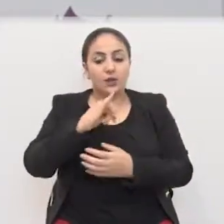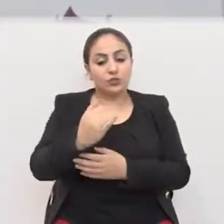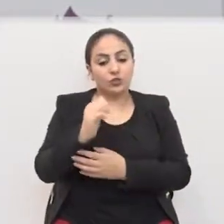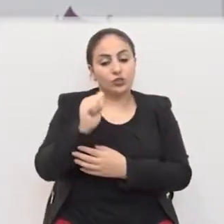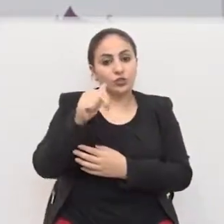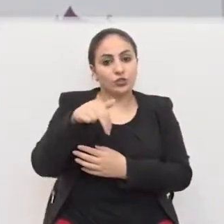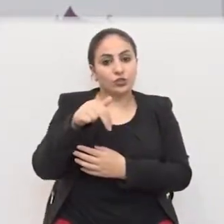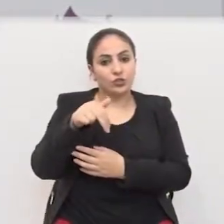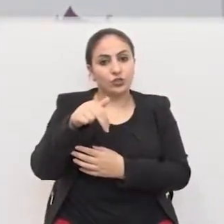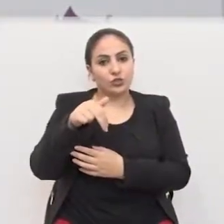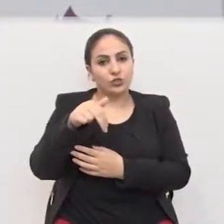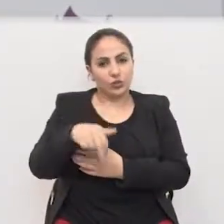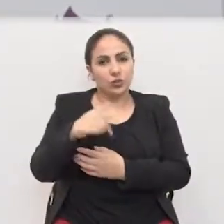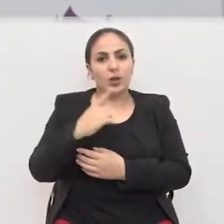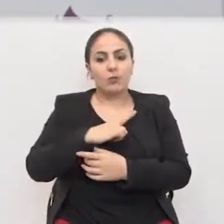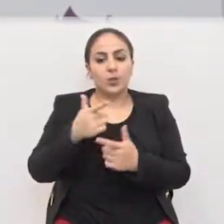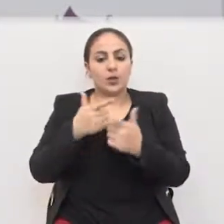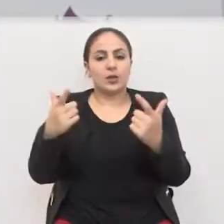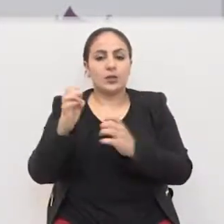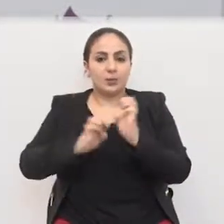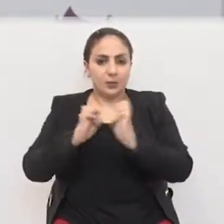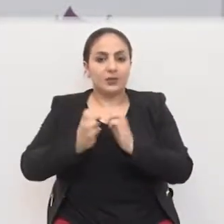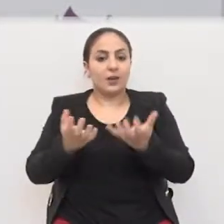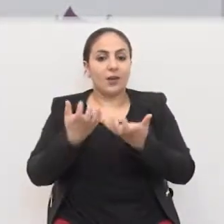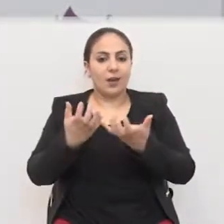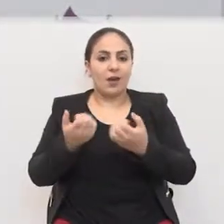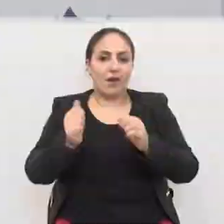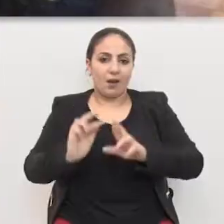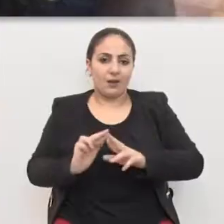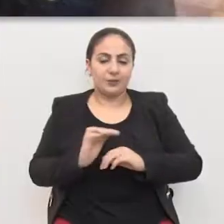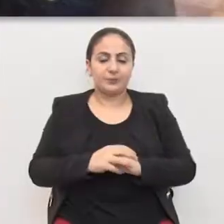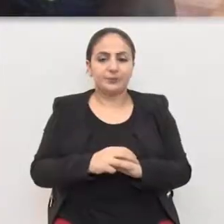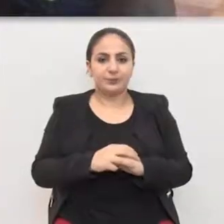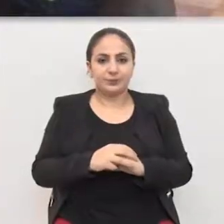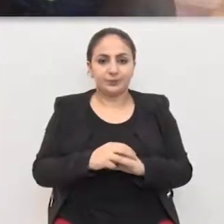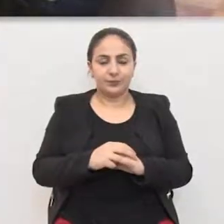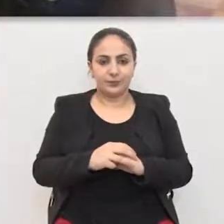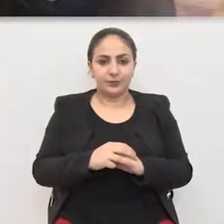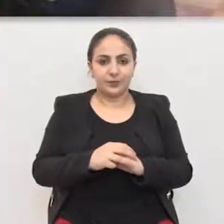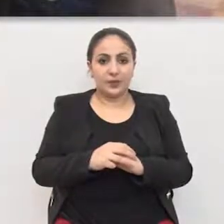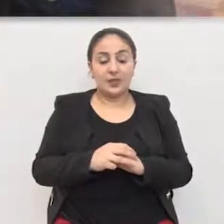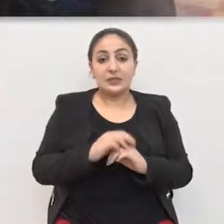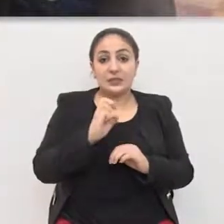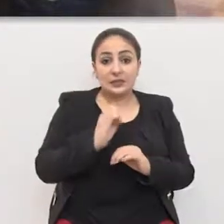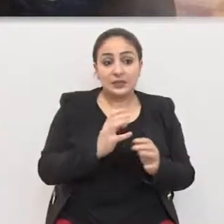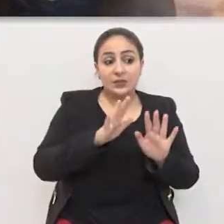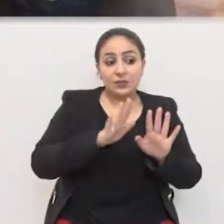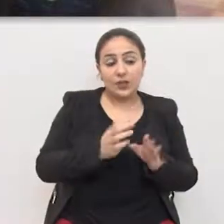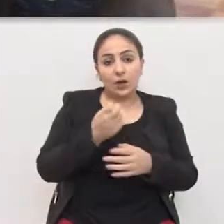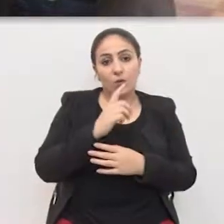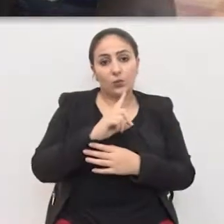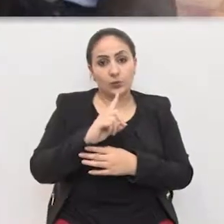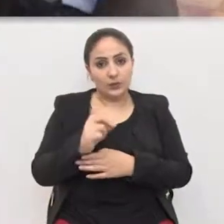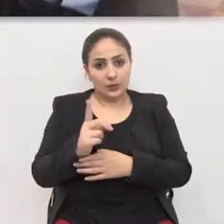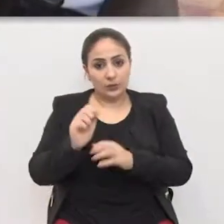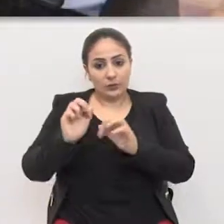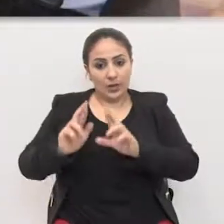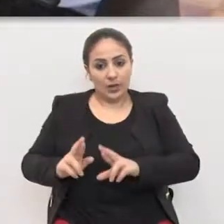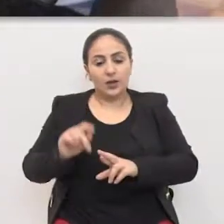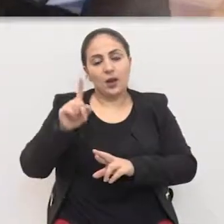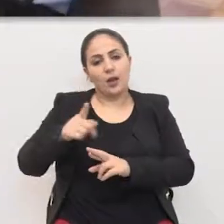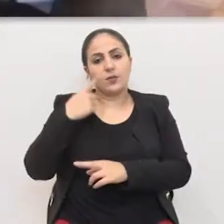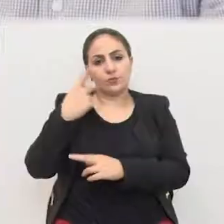a Jan, que é uma grande empresa, que também quer discutir a questão da área. A decisão de quem fica ou não com o terreno será